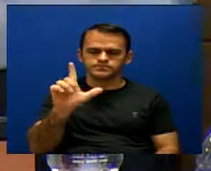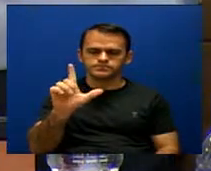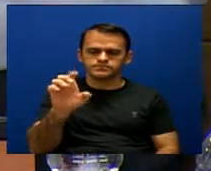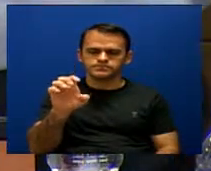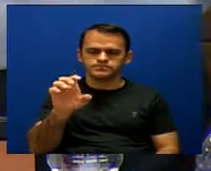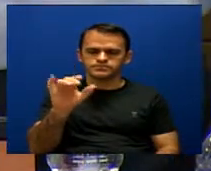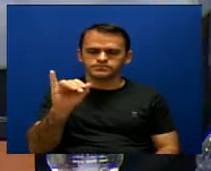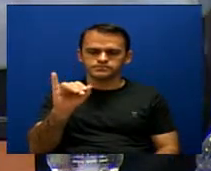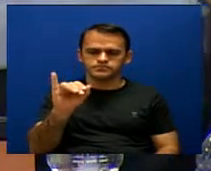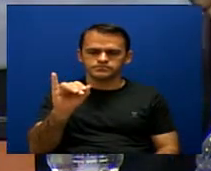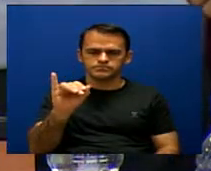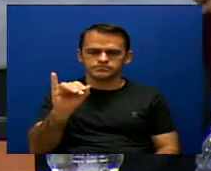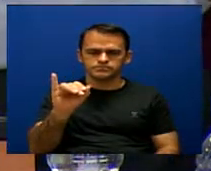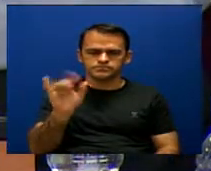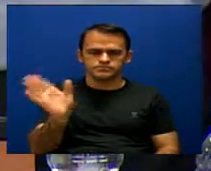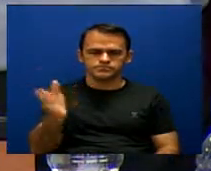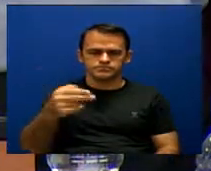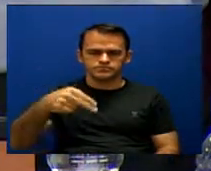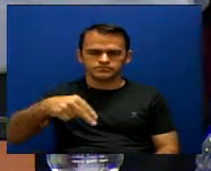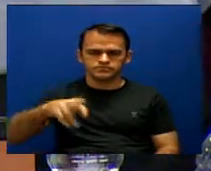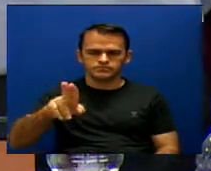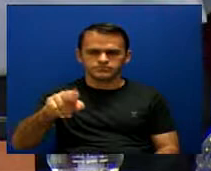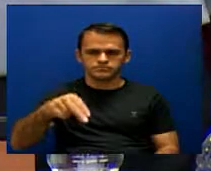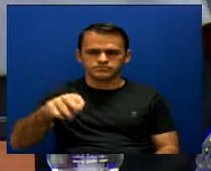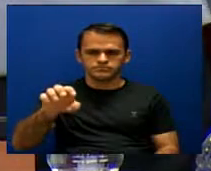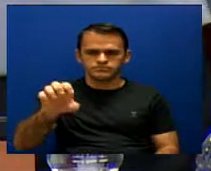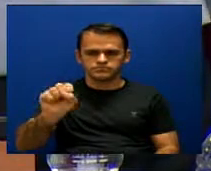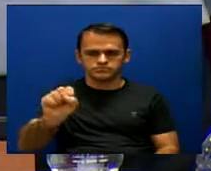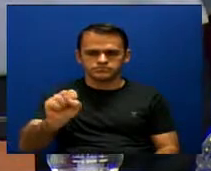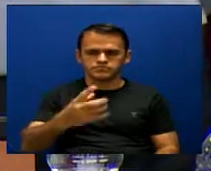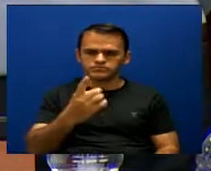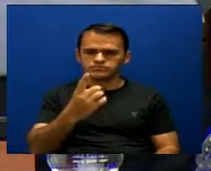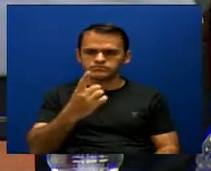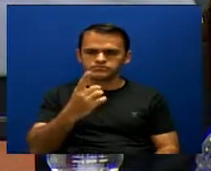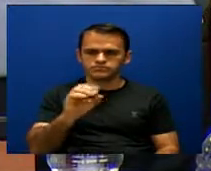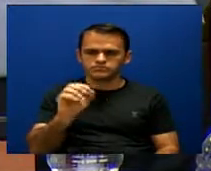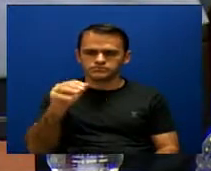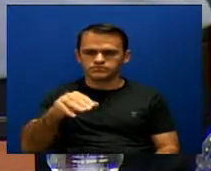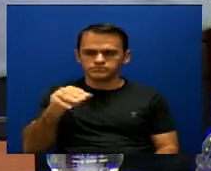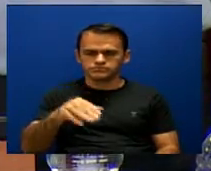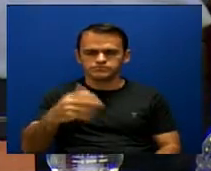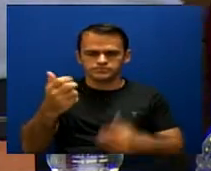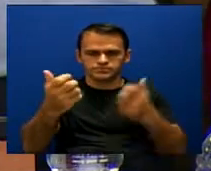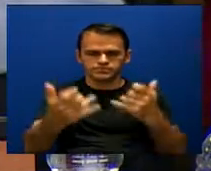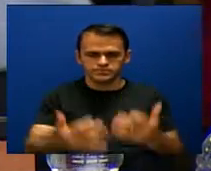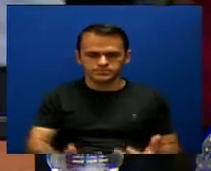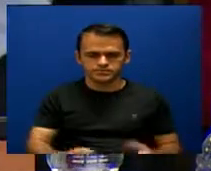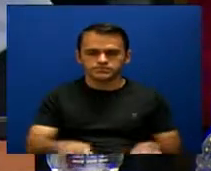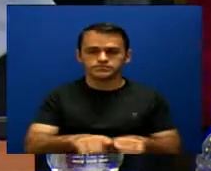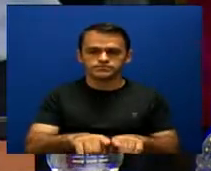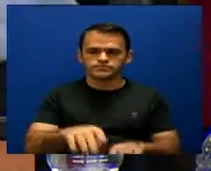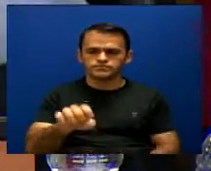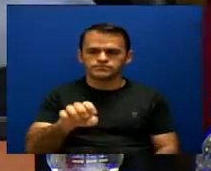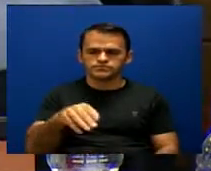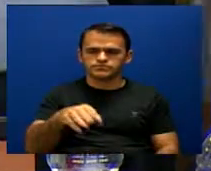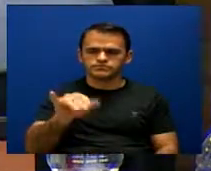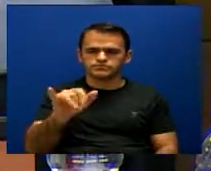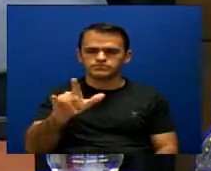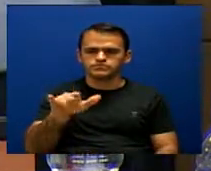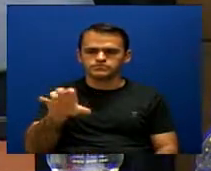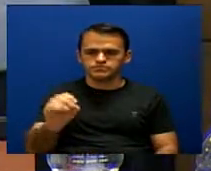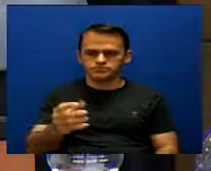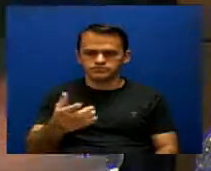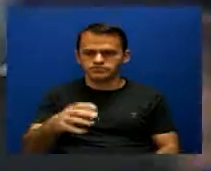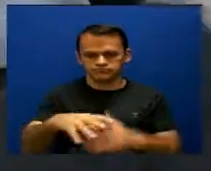Nunes. O senhor tem 10 minutos, senhor Osley, para usar a tribuna. Cumprimentar também o ex-vereador Emílio Rubi, está aí no plenário.